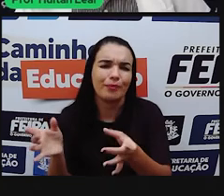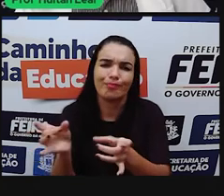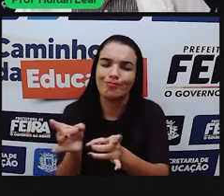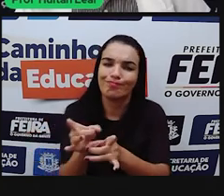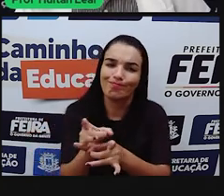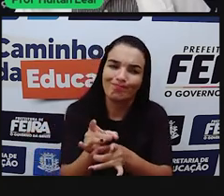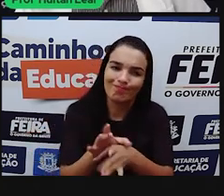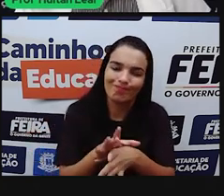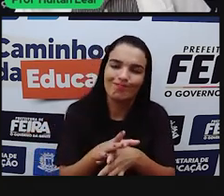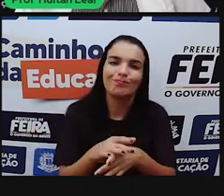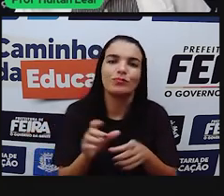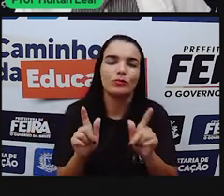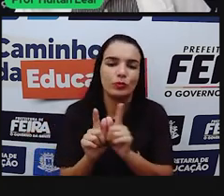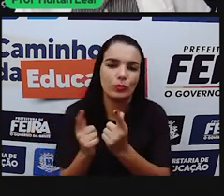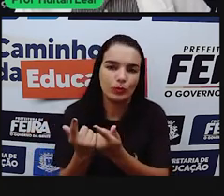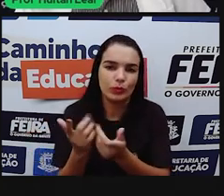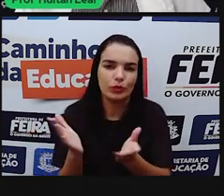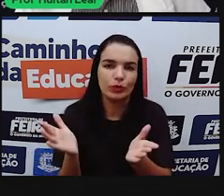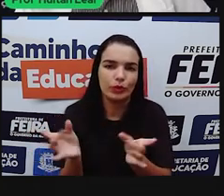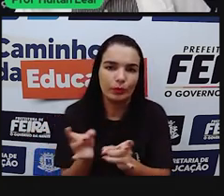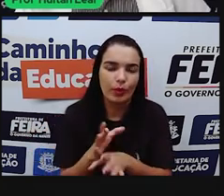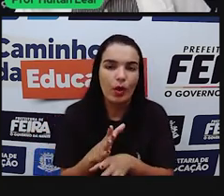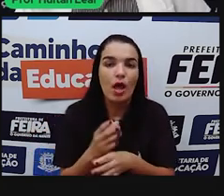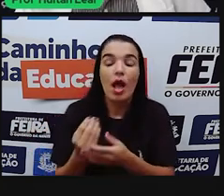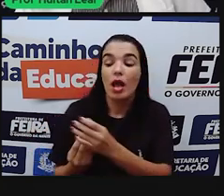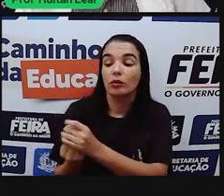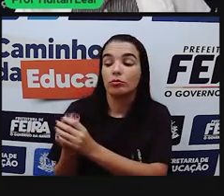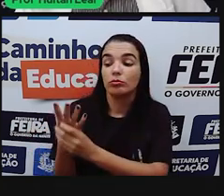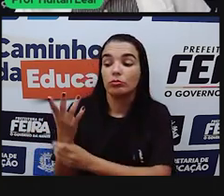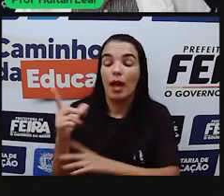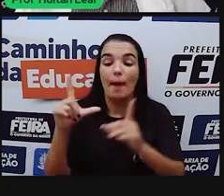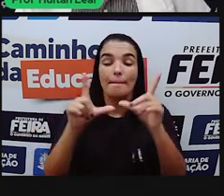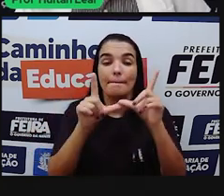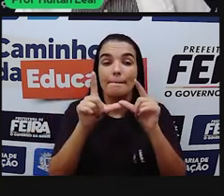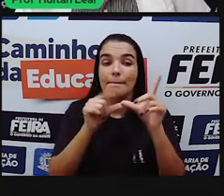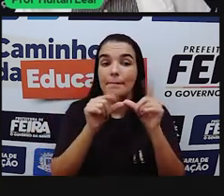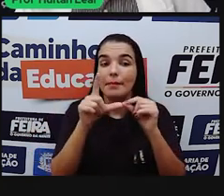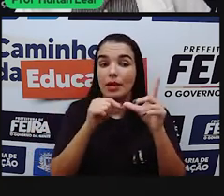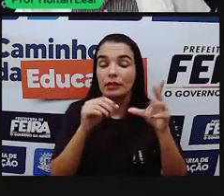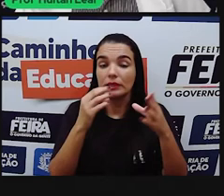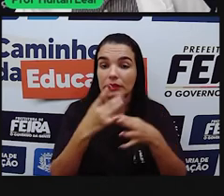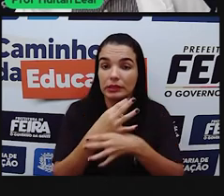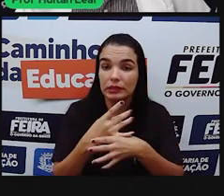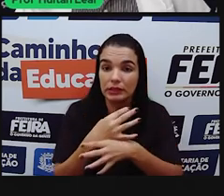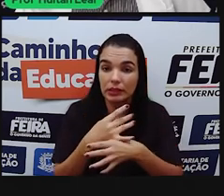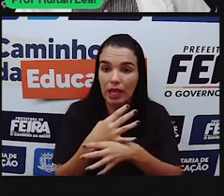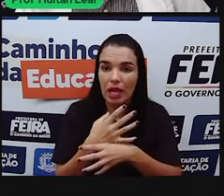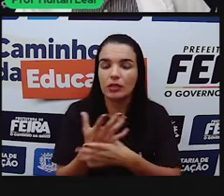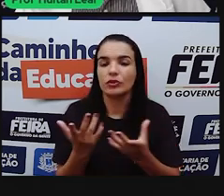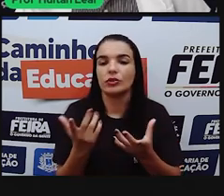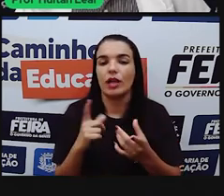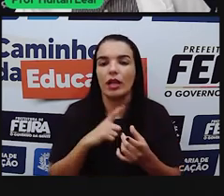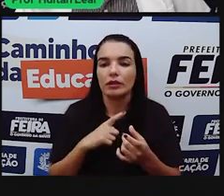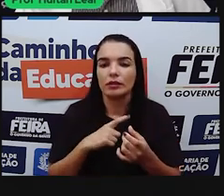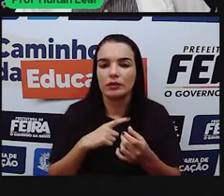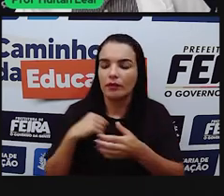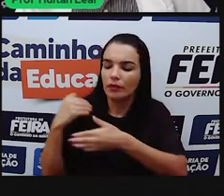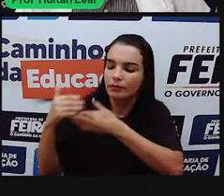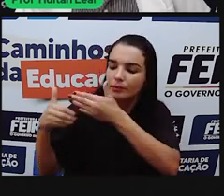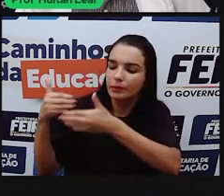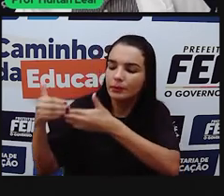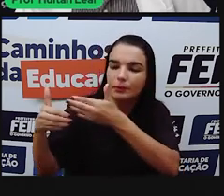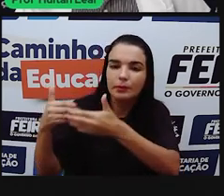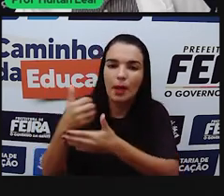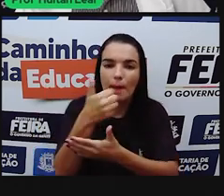né, surgiu em Brasília, com uma carreira que durou entre 1982